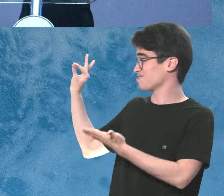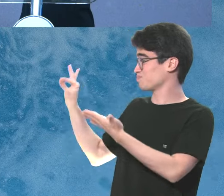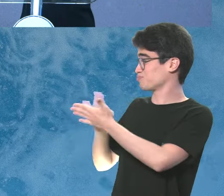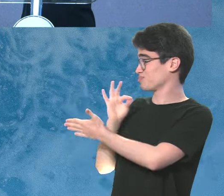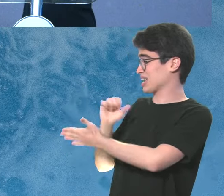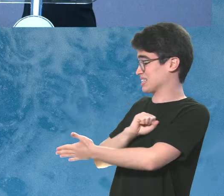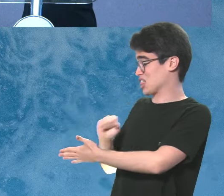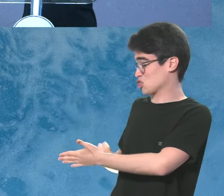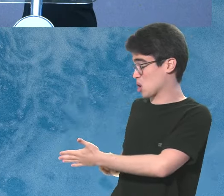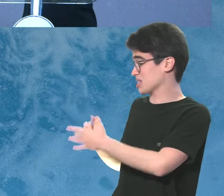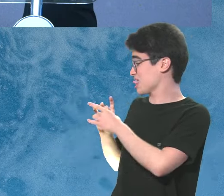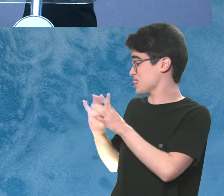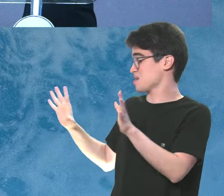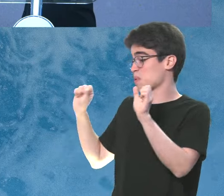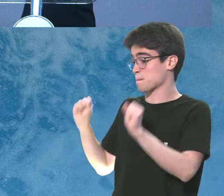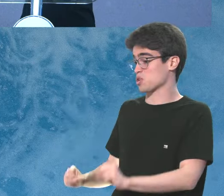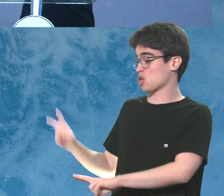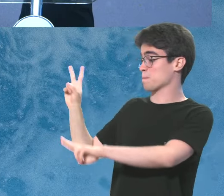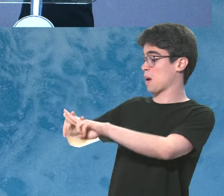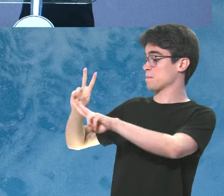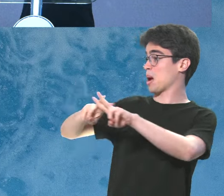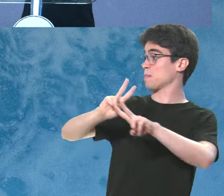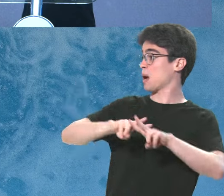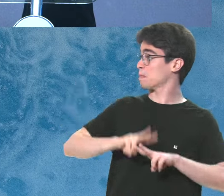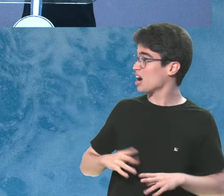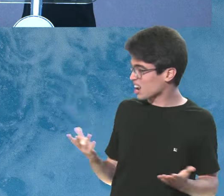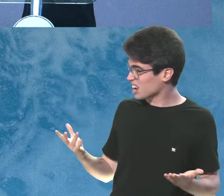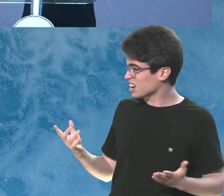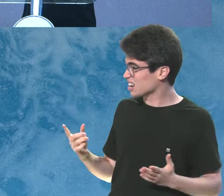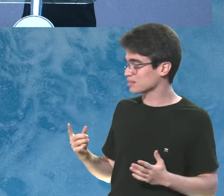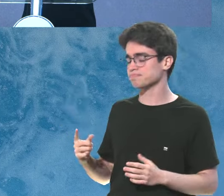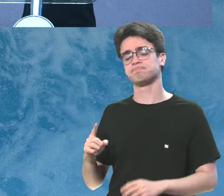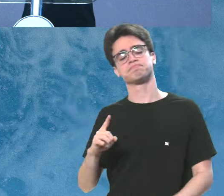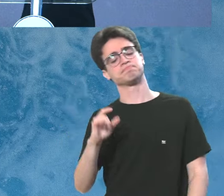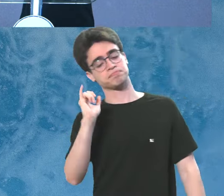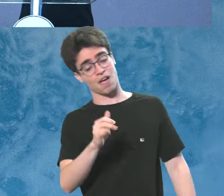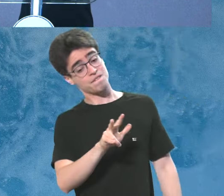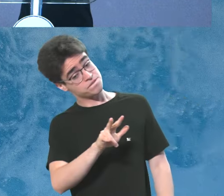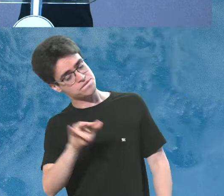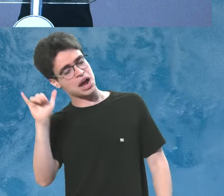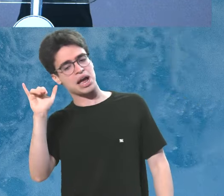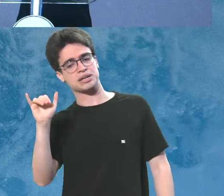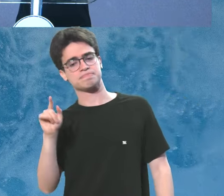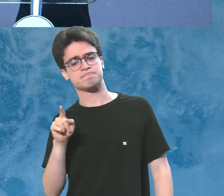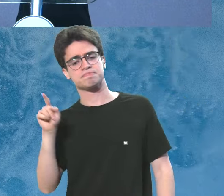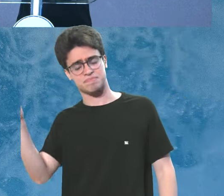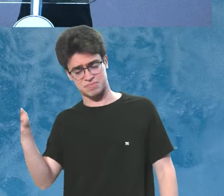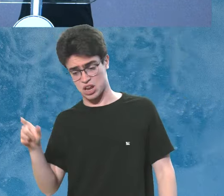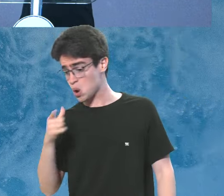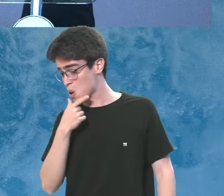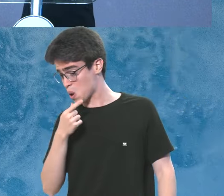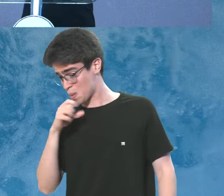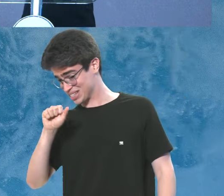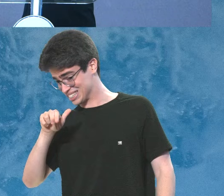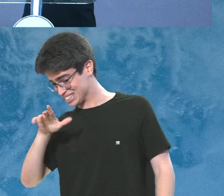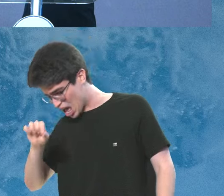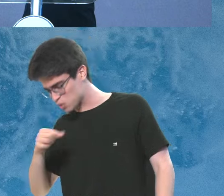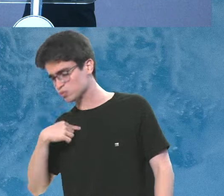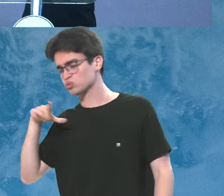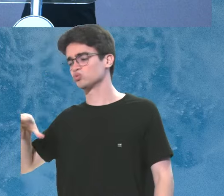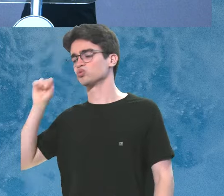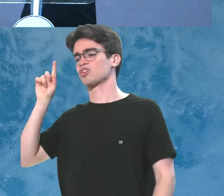sacerdotes para prender todos que invocam o teu nome o senhor no entanto disse vá pois Saulo é um instrumento que escolhi para levar minha